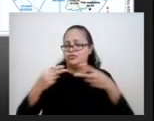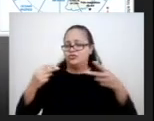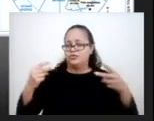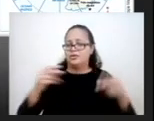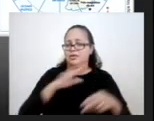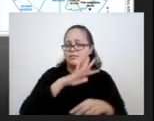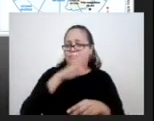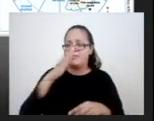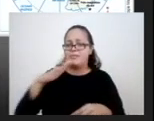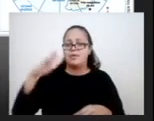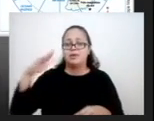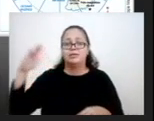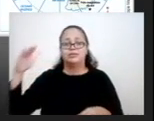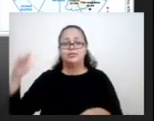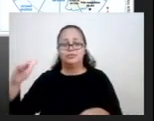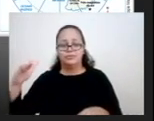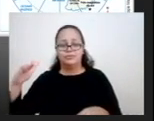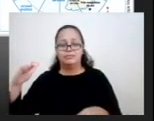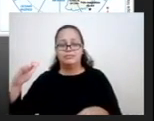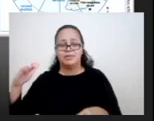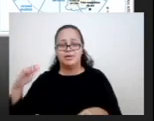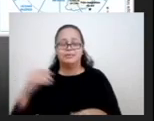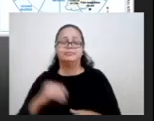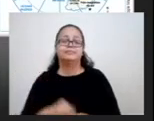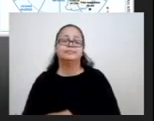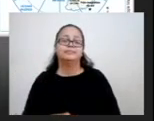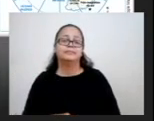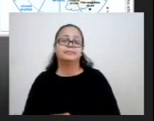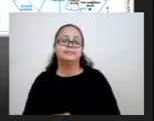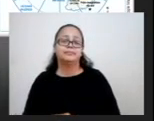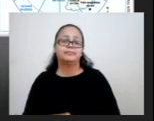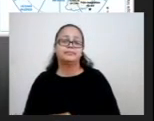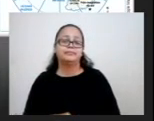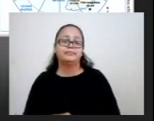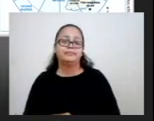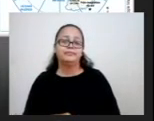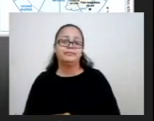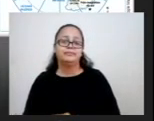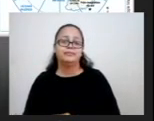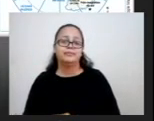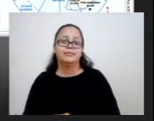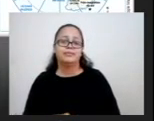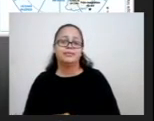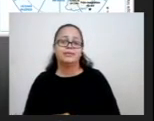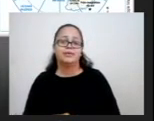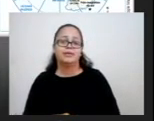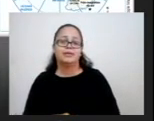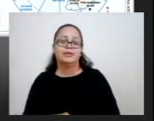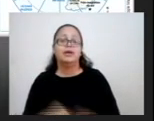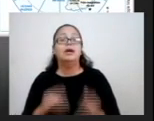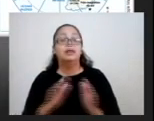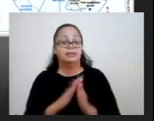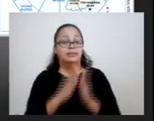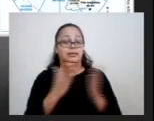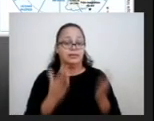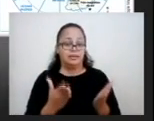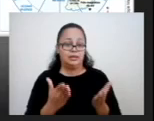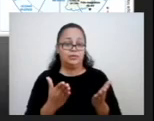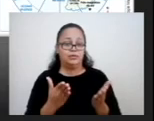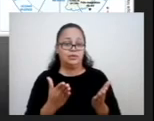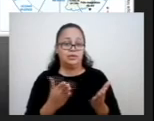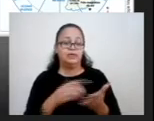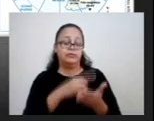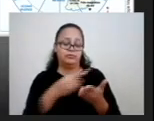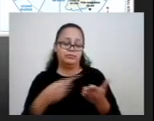foram vistos que moram só nesse lugar que a gente não encontra em outros lugares? Bom, vocês têm ainda um trecho do livro dele